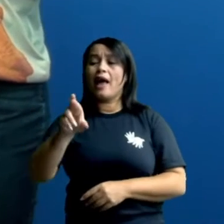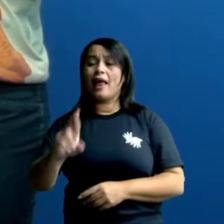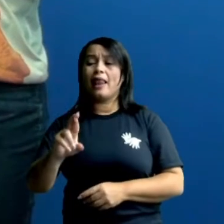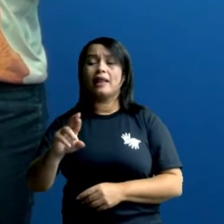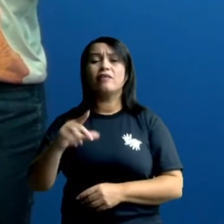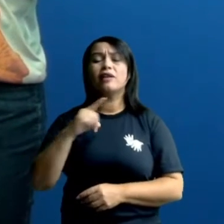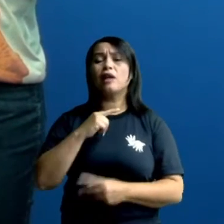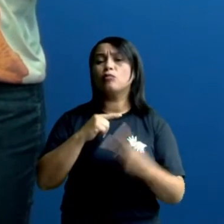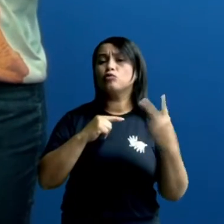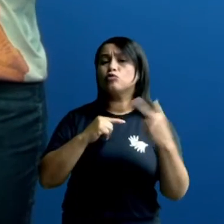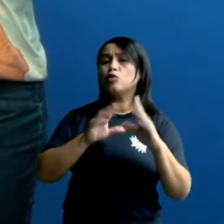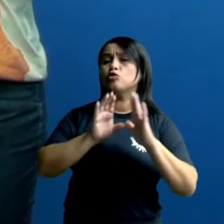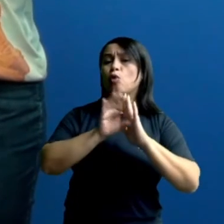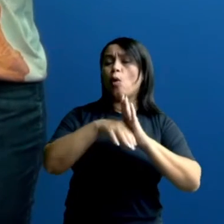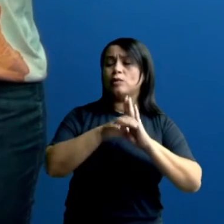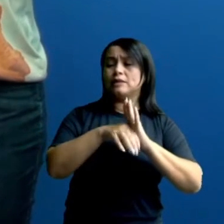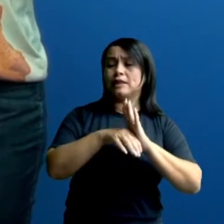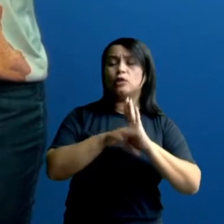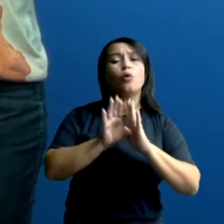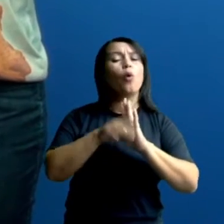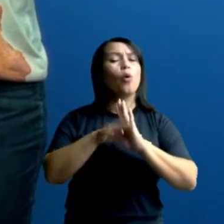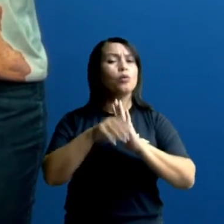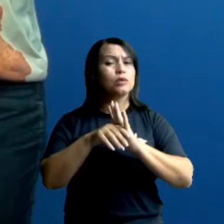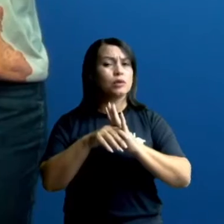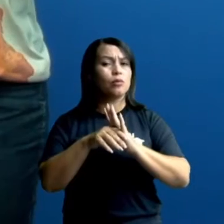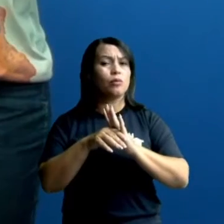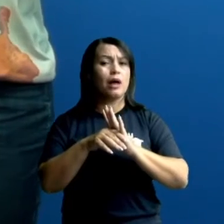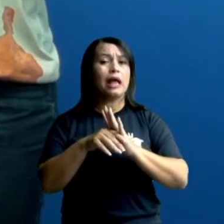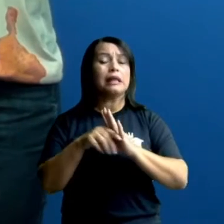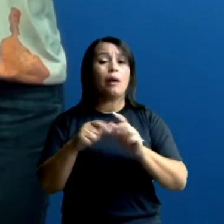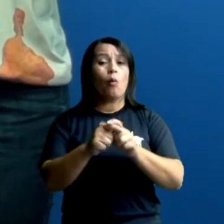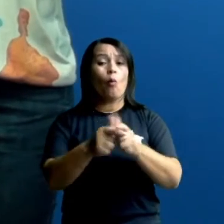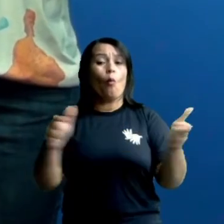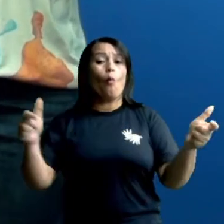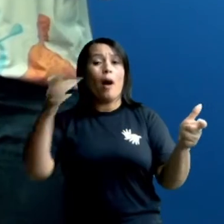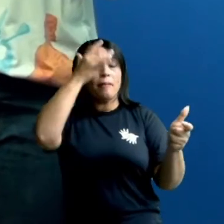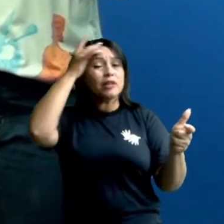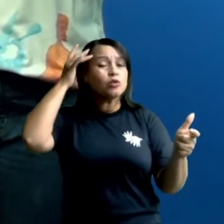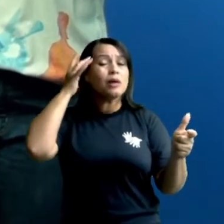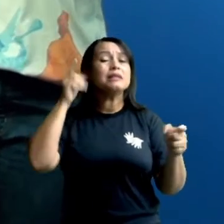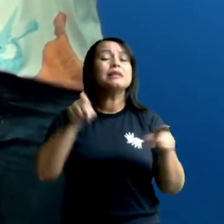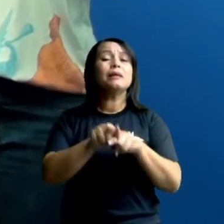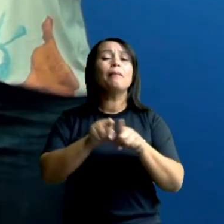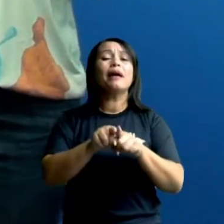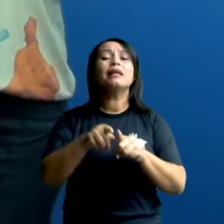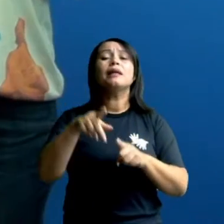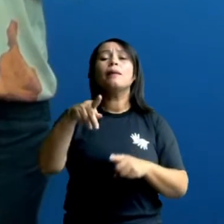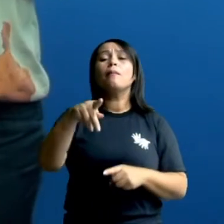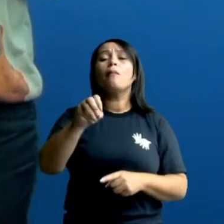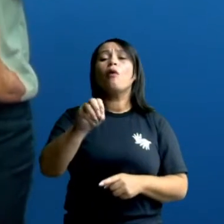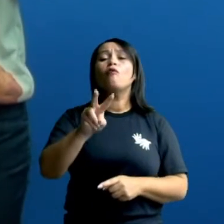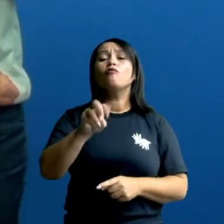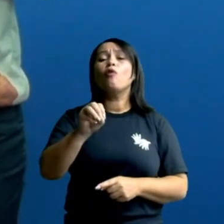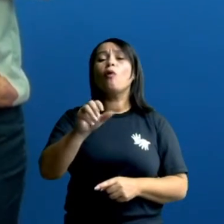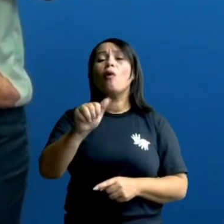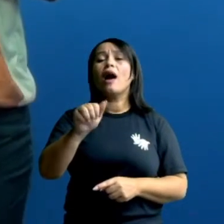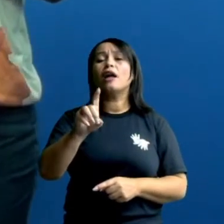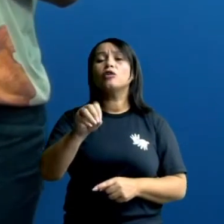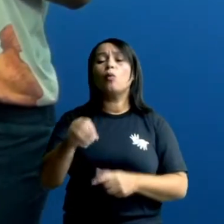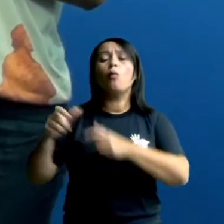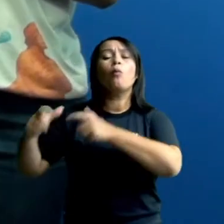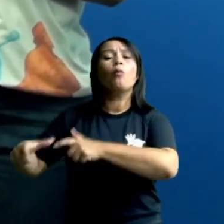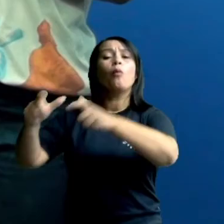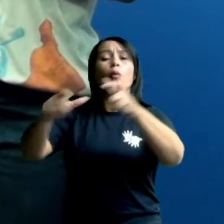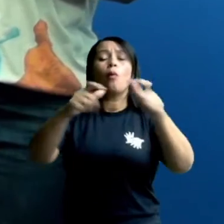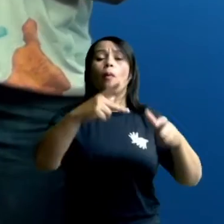conceitos que a gente vai gerar aqui. Um é o conceito de populoso e o outro é o conceito de povoado. Quando a gente fala em populoso,